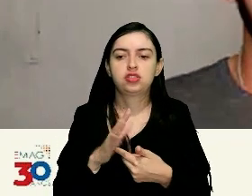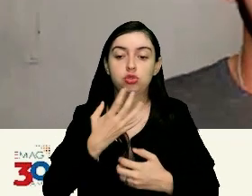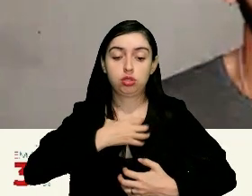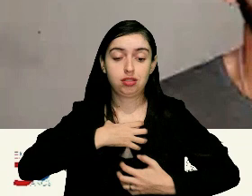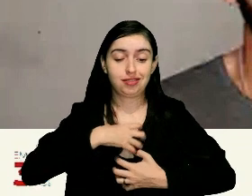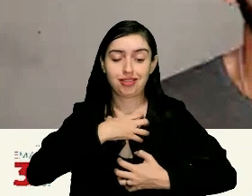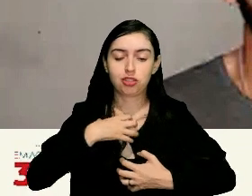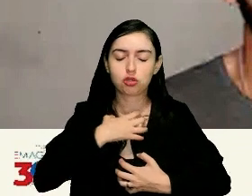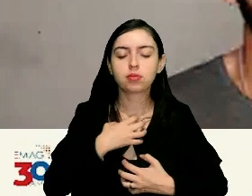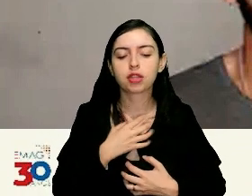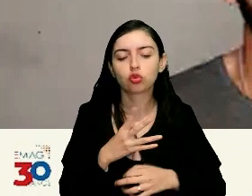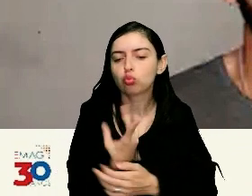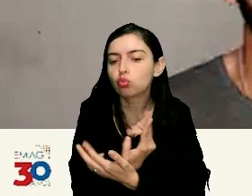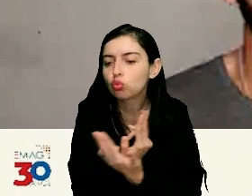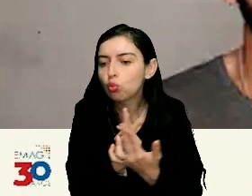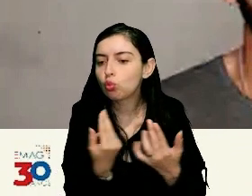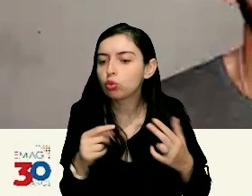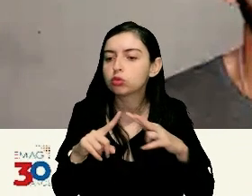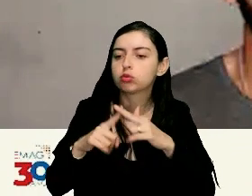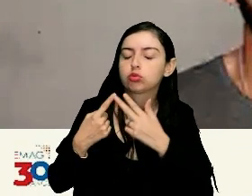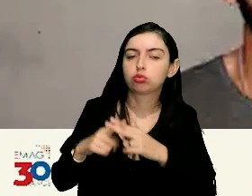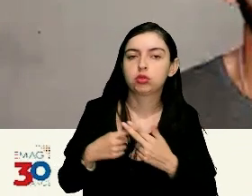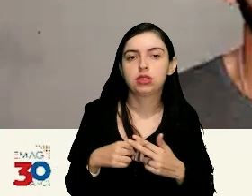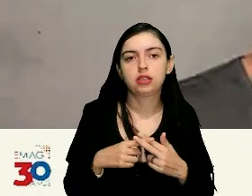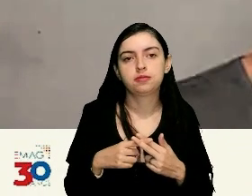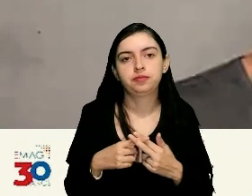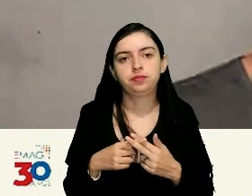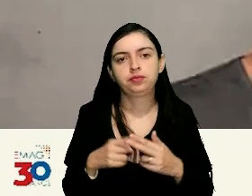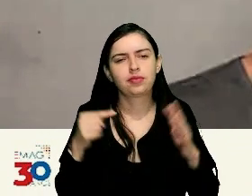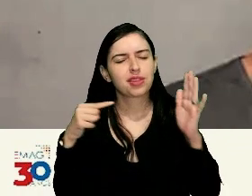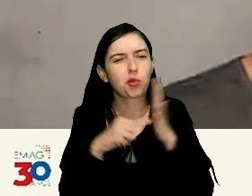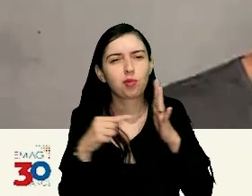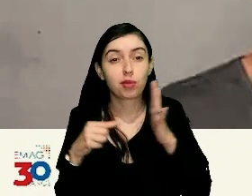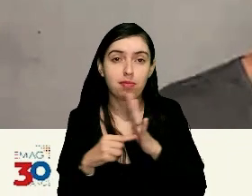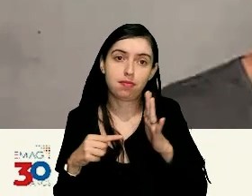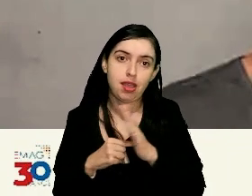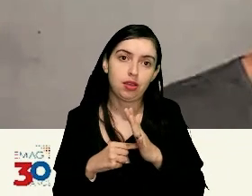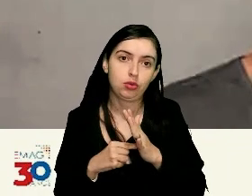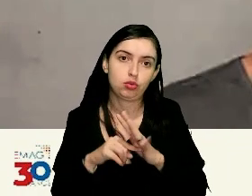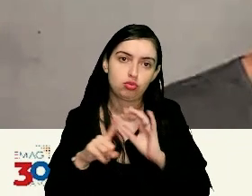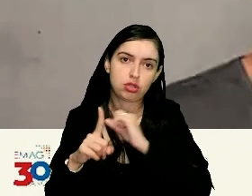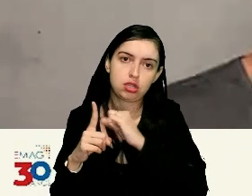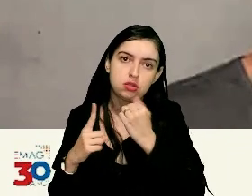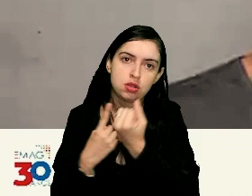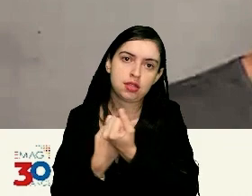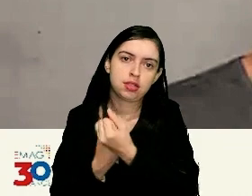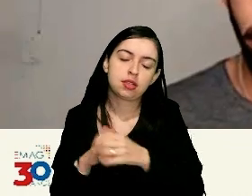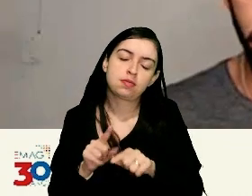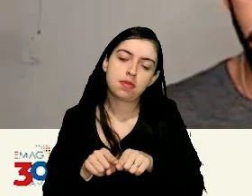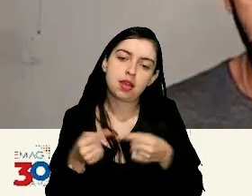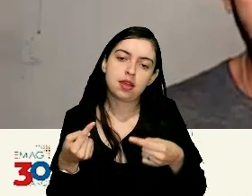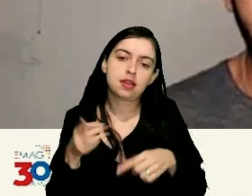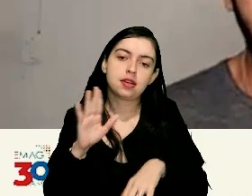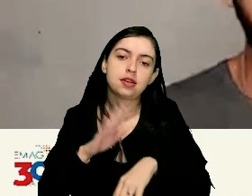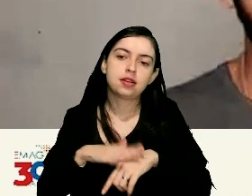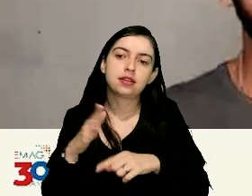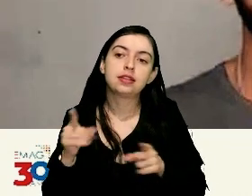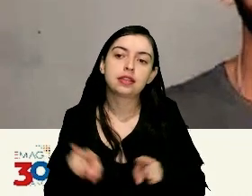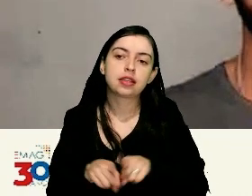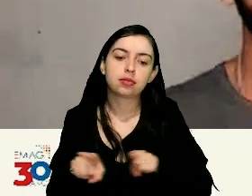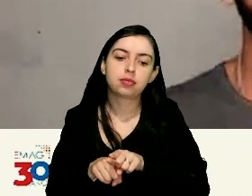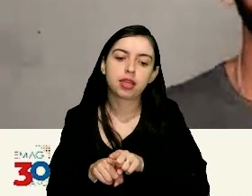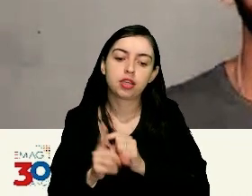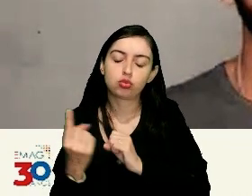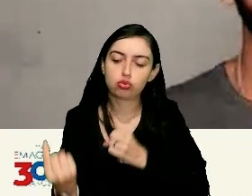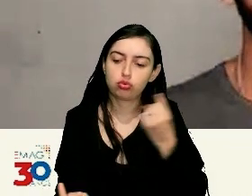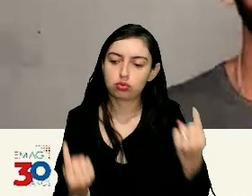E toda essa construção, ela acaba gerando impactos para a nossa sociedade, mas também de forma individual. Eu me arrisco a falar